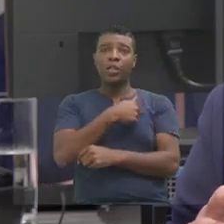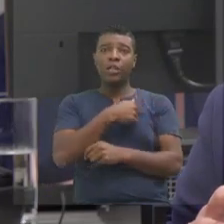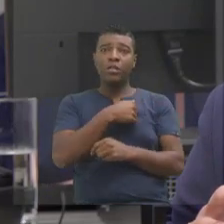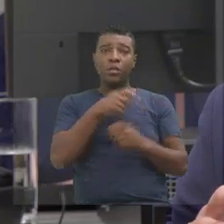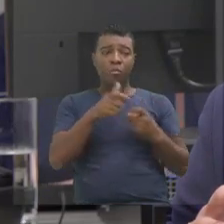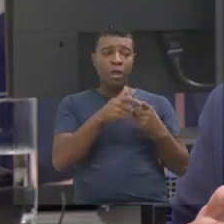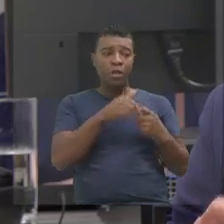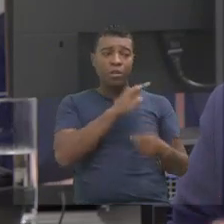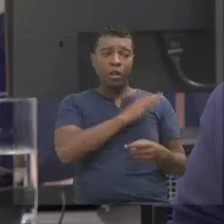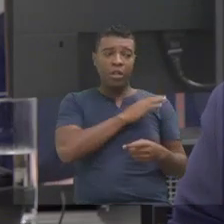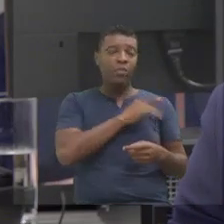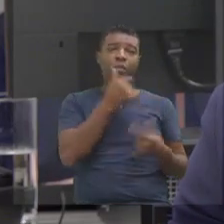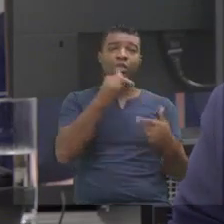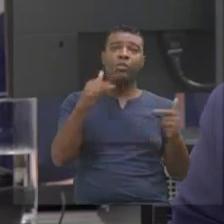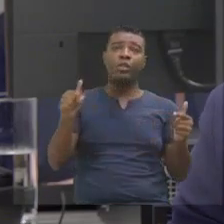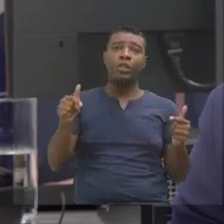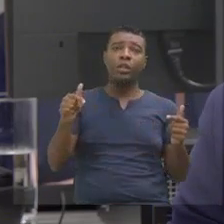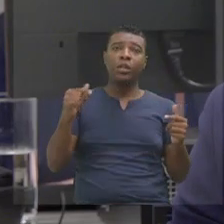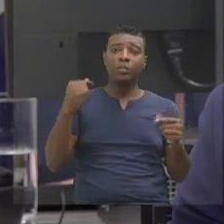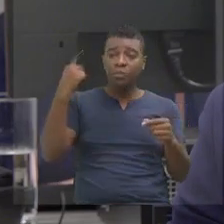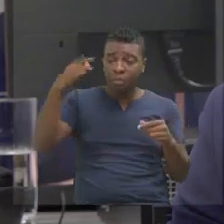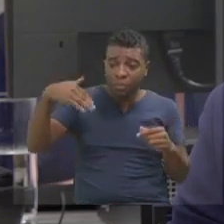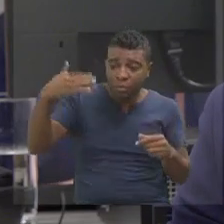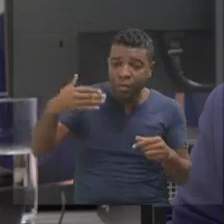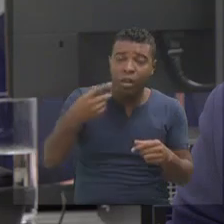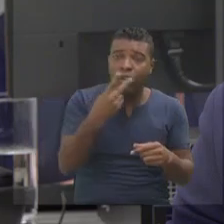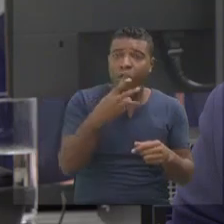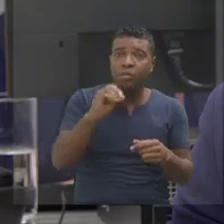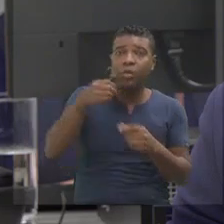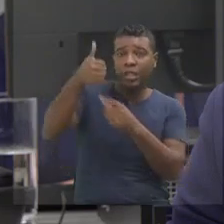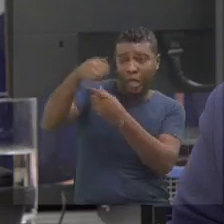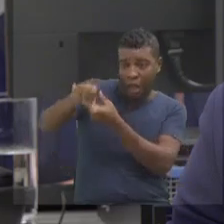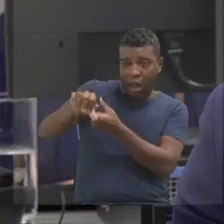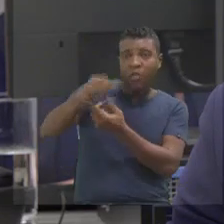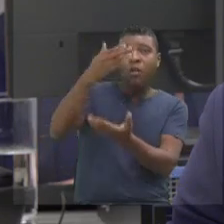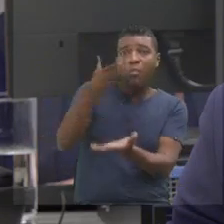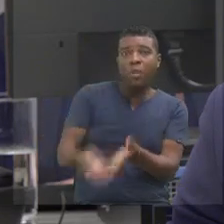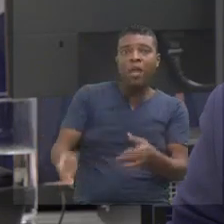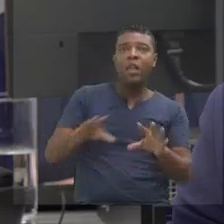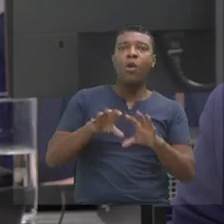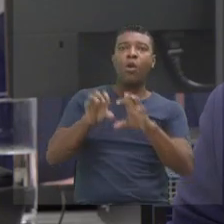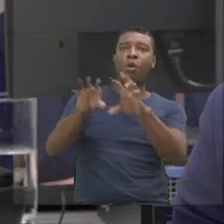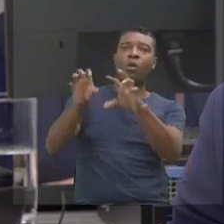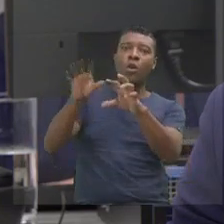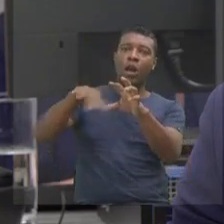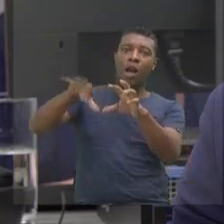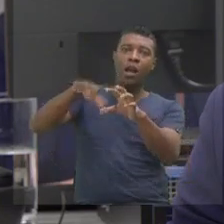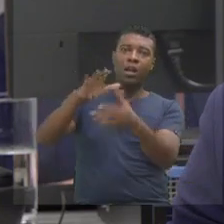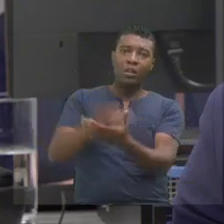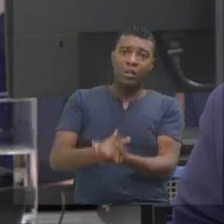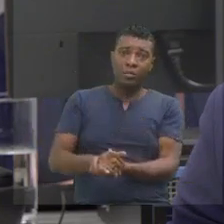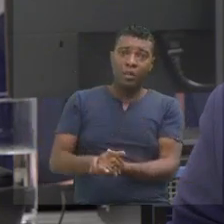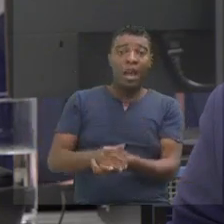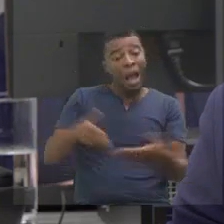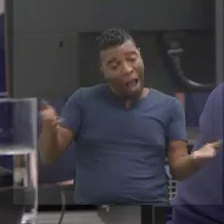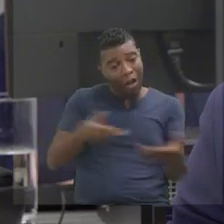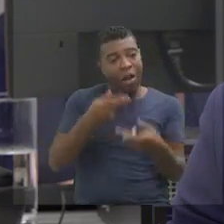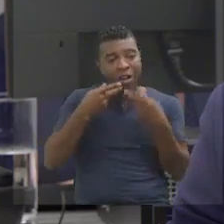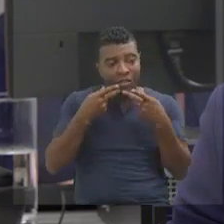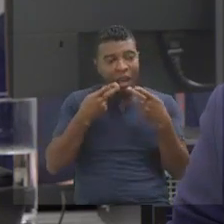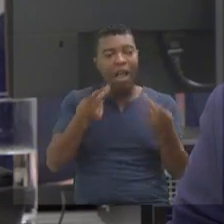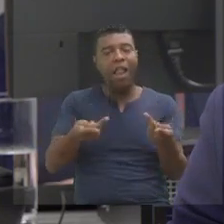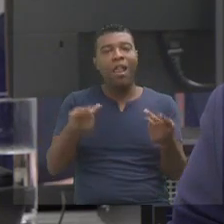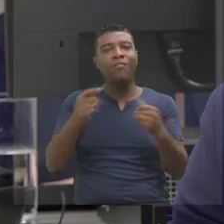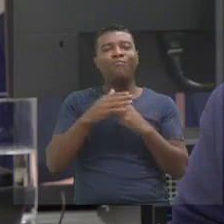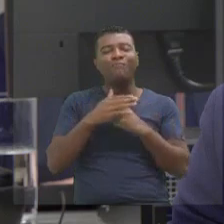em 2019 perdeu a Oncologia e hoje eu posso falar com muito carinho que nós temos Oncologia